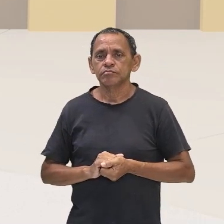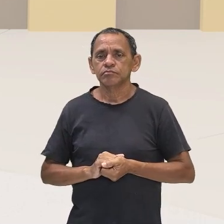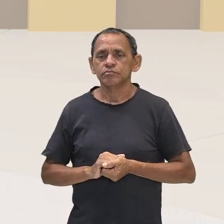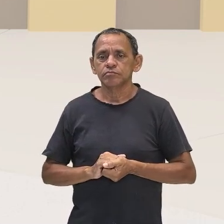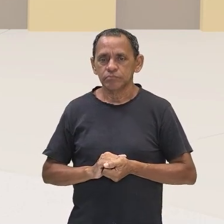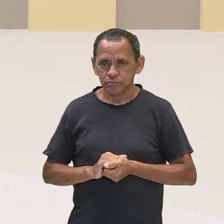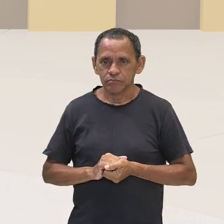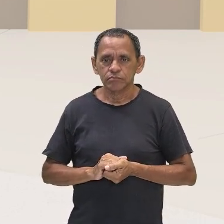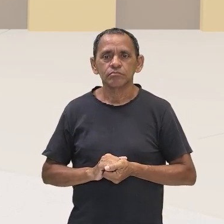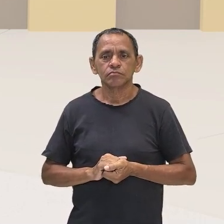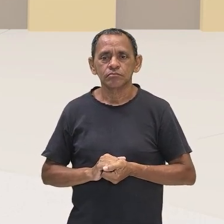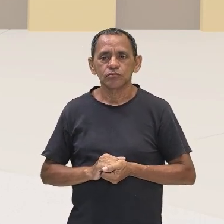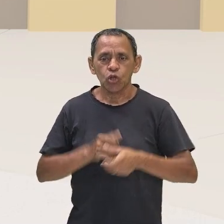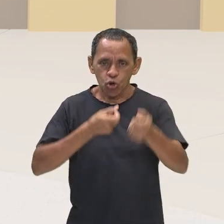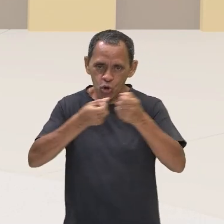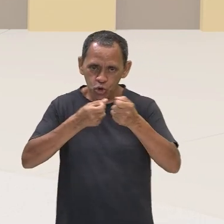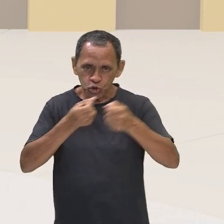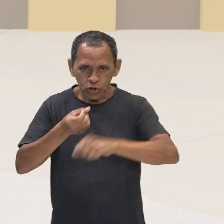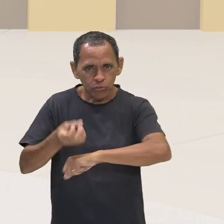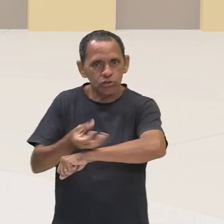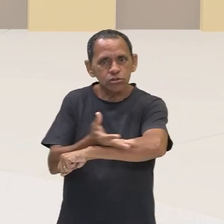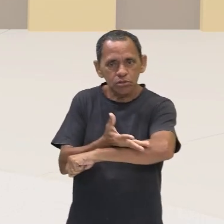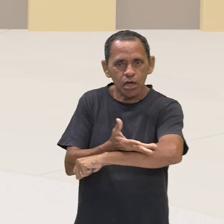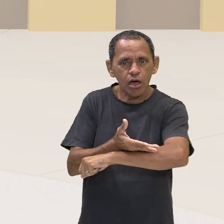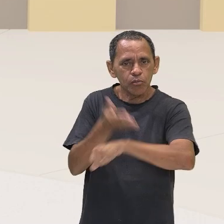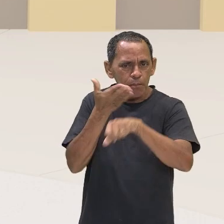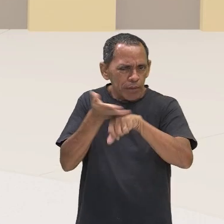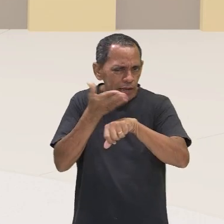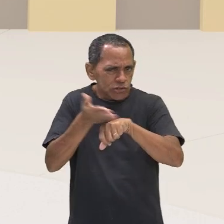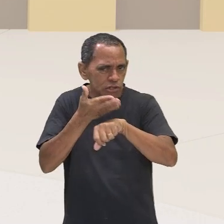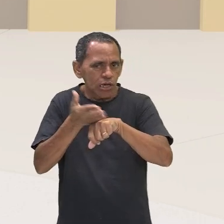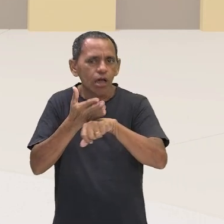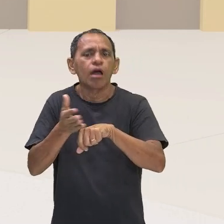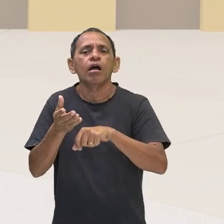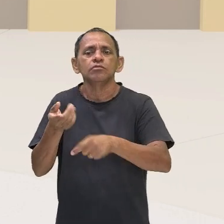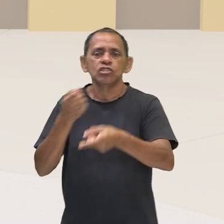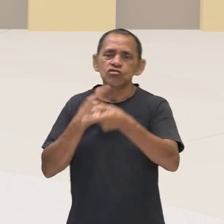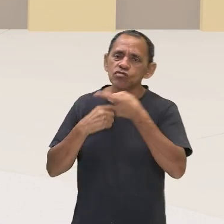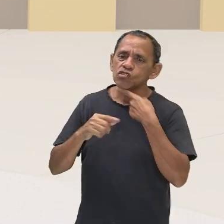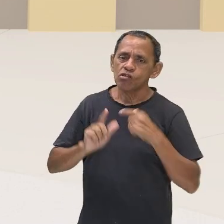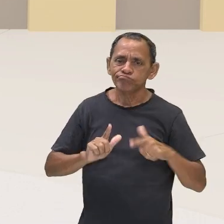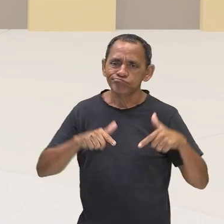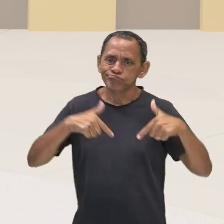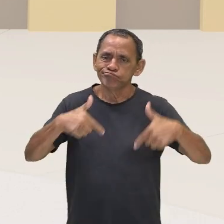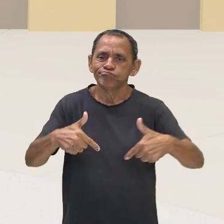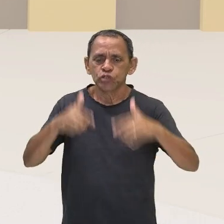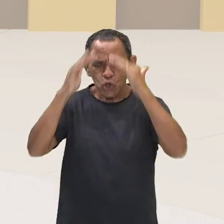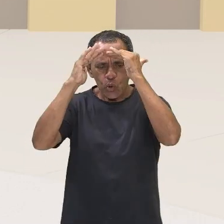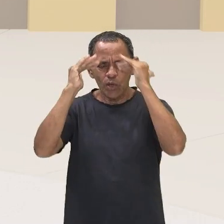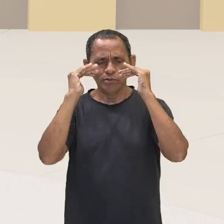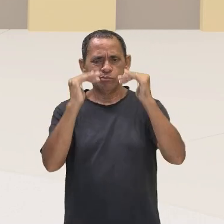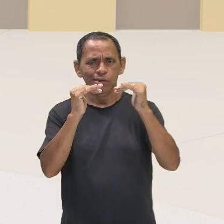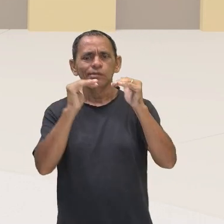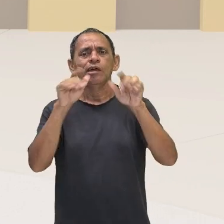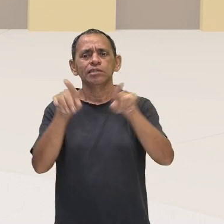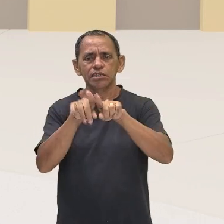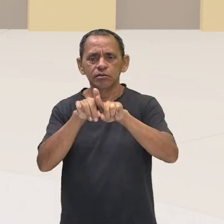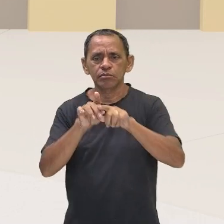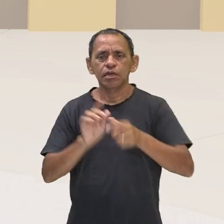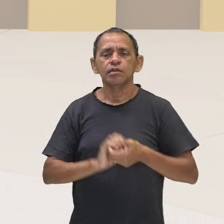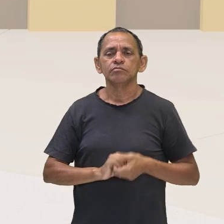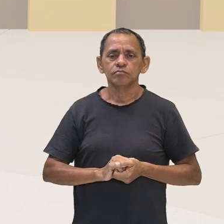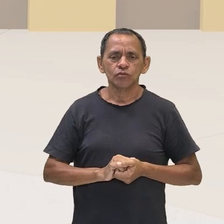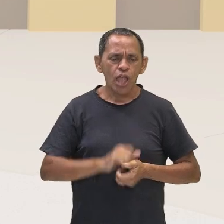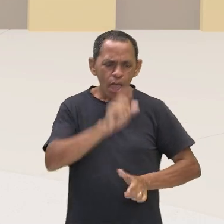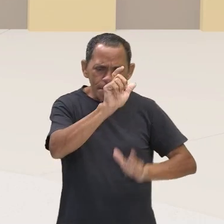para exercitando essa força de vontade, né? Respeitar combinados,